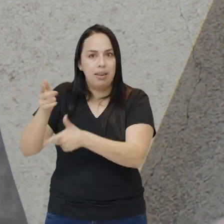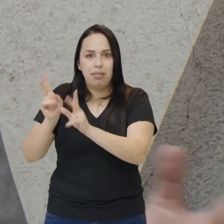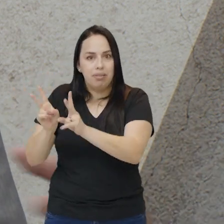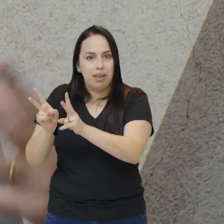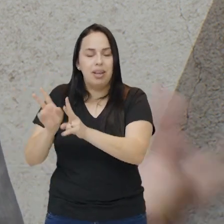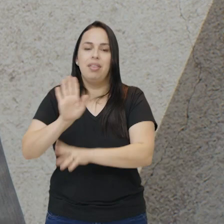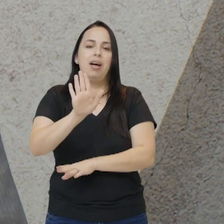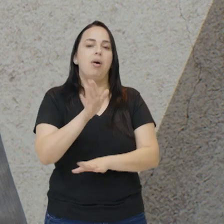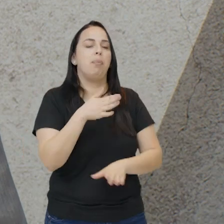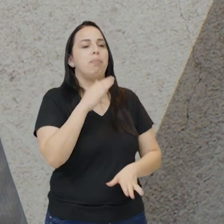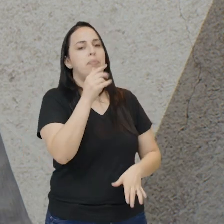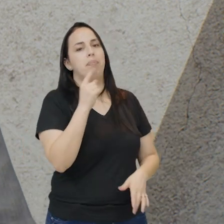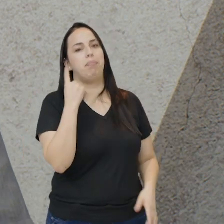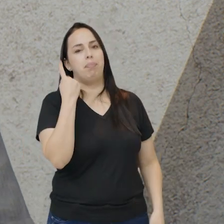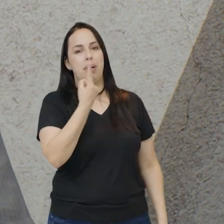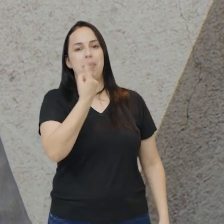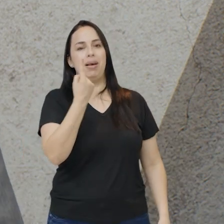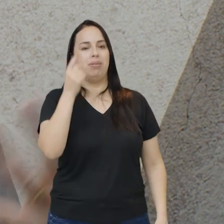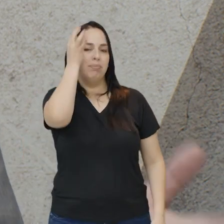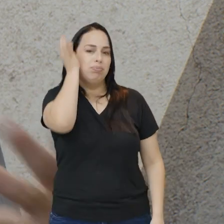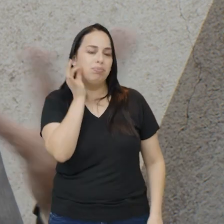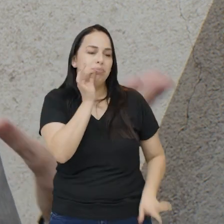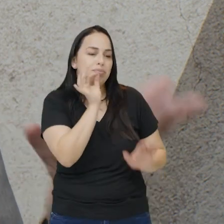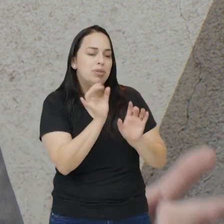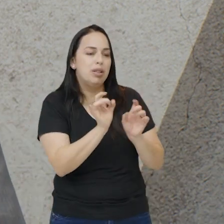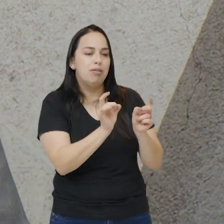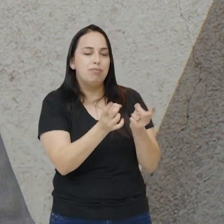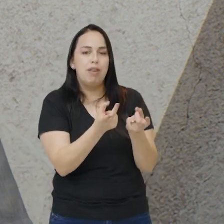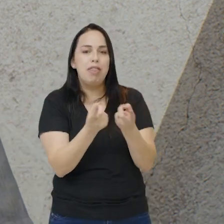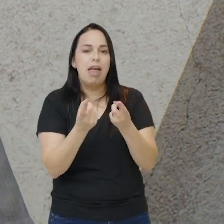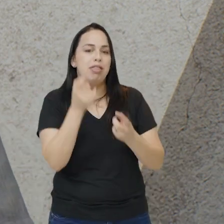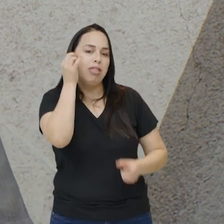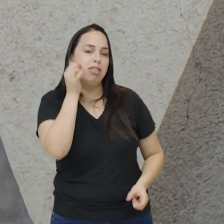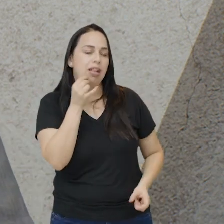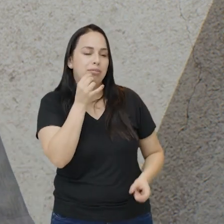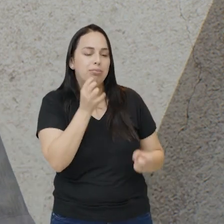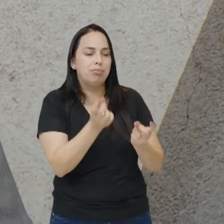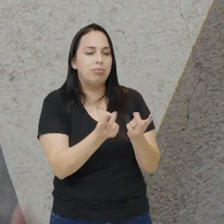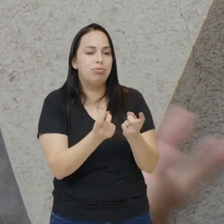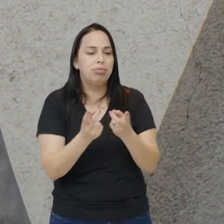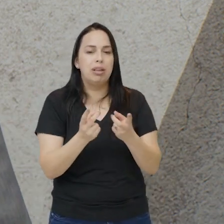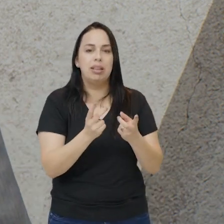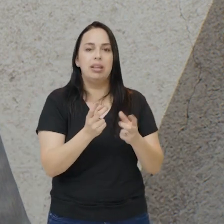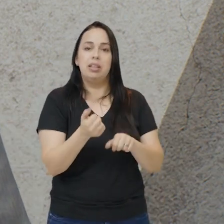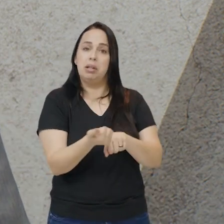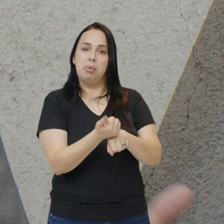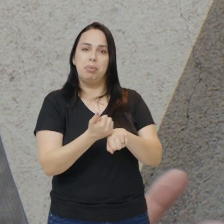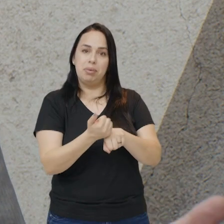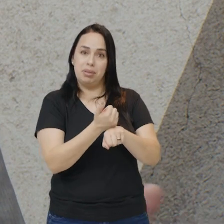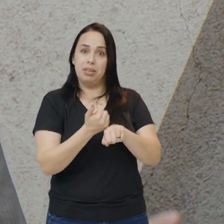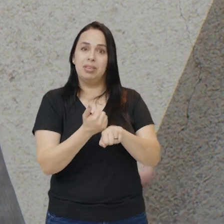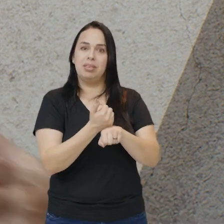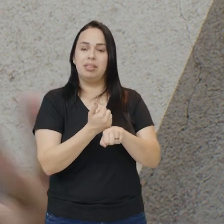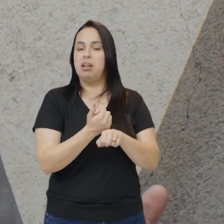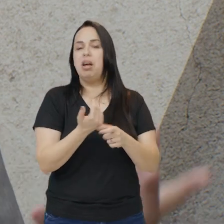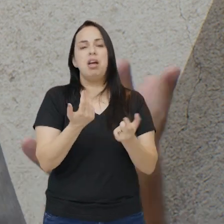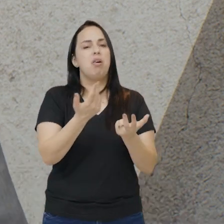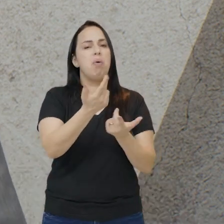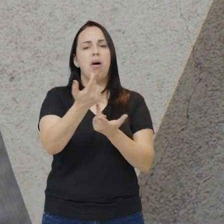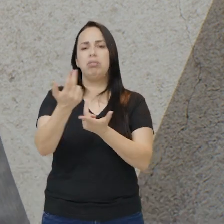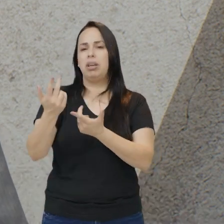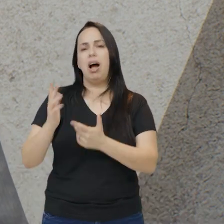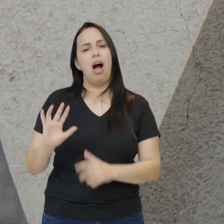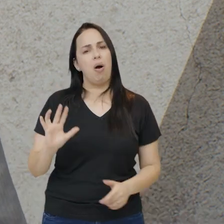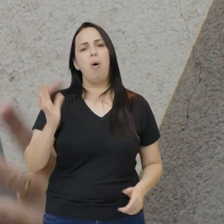atuei na área. Eu segui justamente nessa área de atendimento, de vendas, né, por telefone, né, e fiz disso a minha carreira. Então, como eu, tem